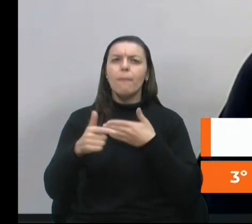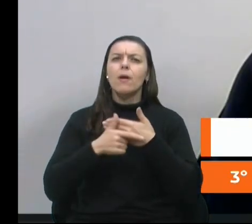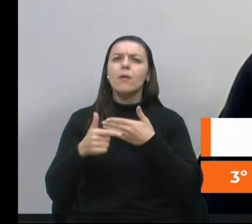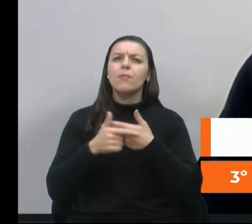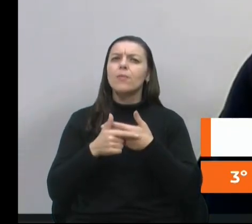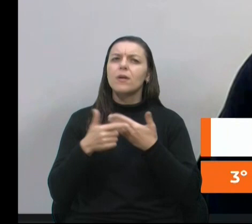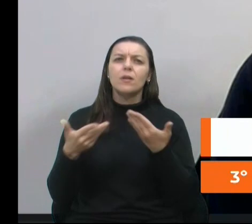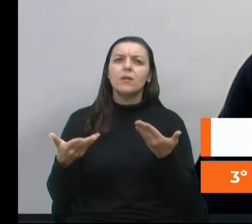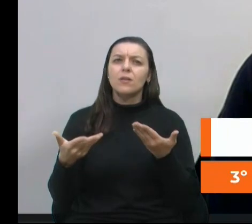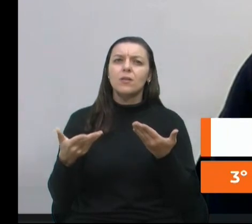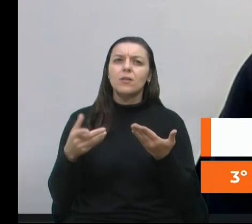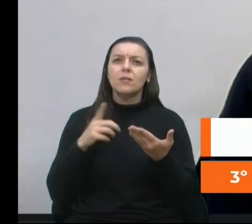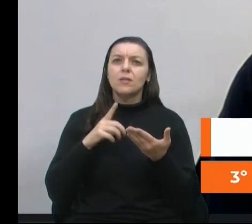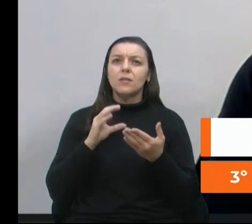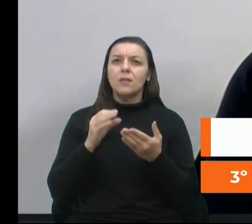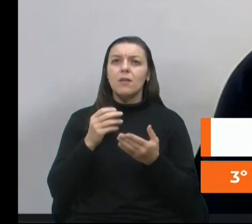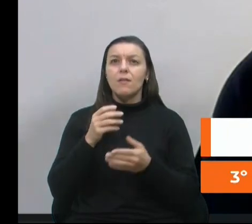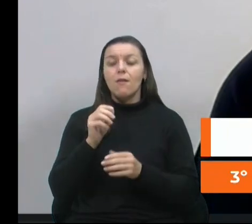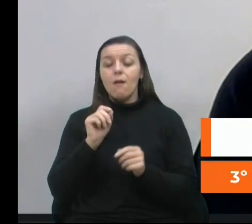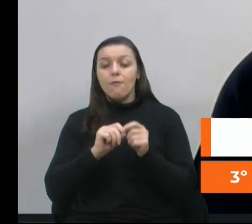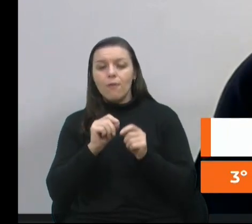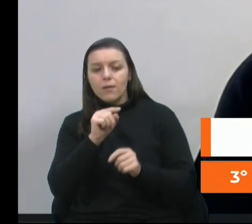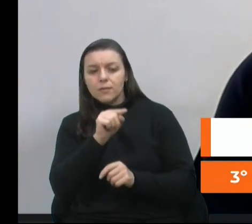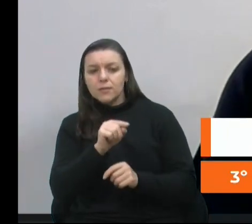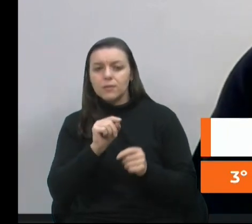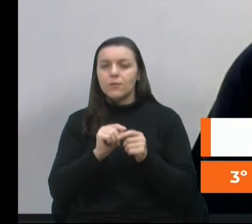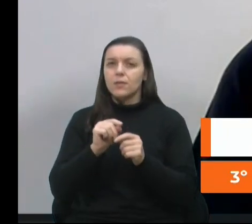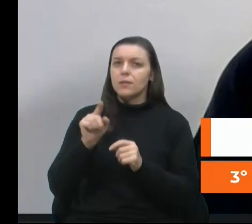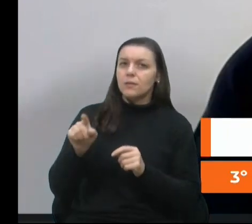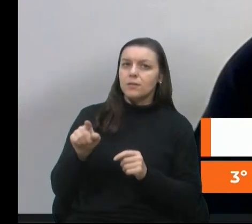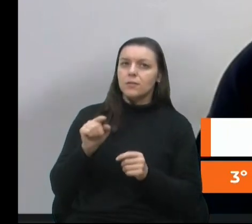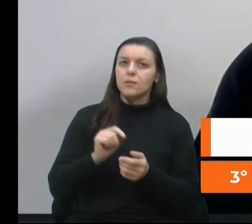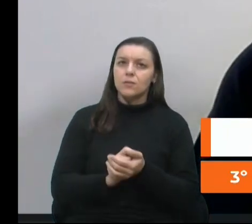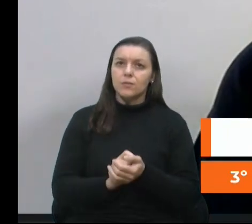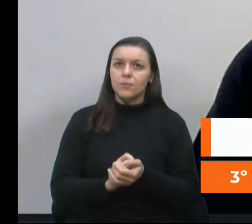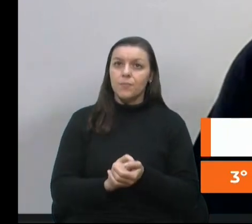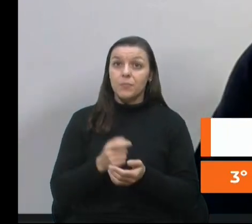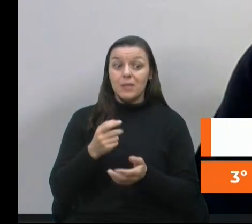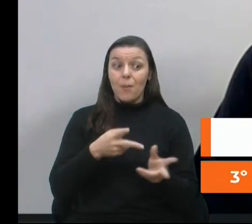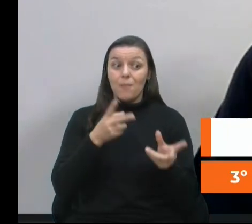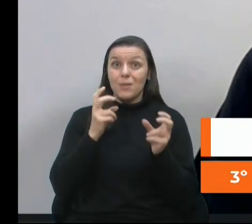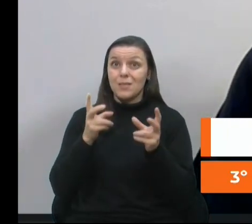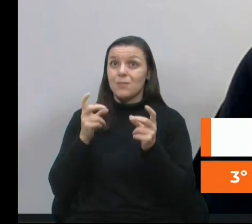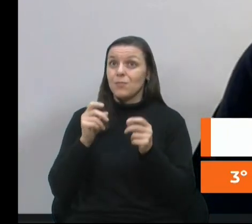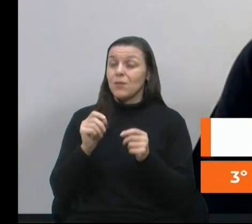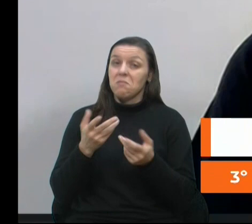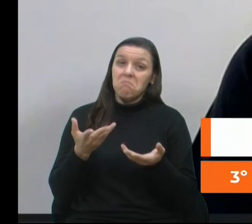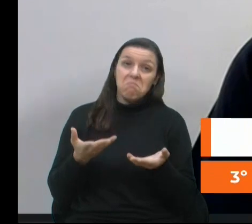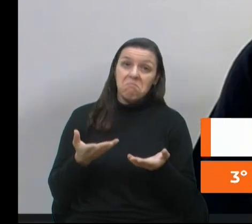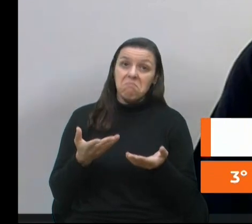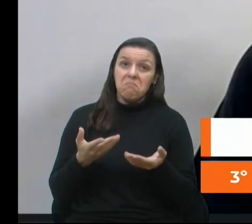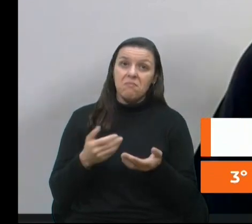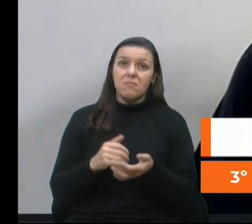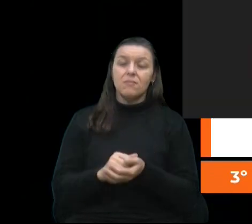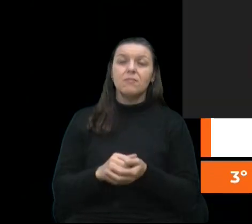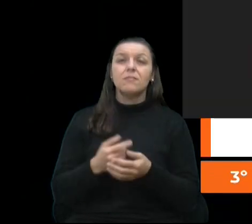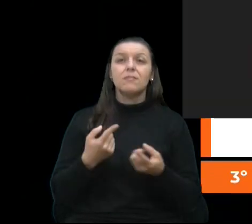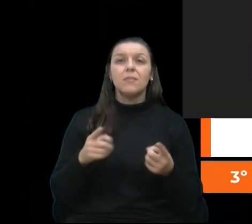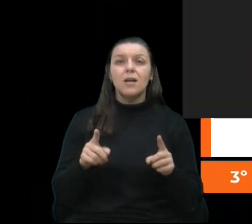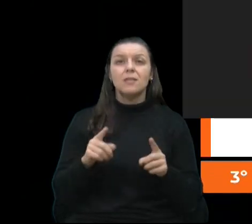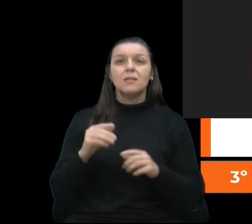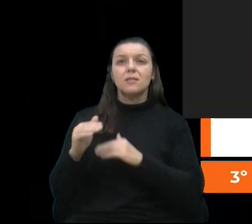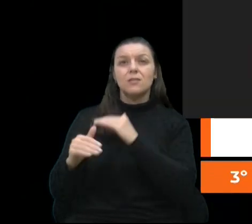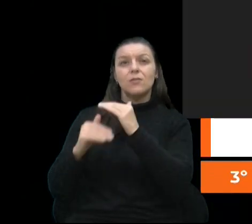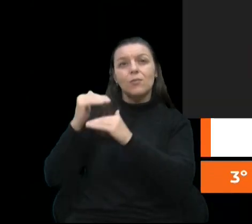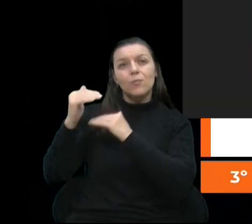autoridade, da imposição de simplesmente faça isso ou faça aquilo, se ela perceber que não faz sentido. Mas o